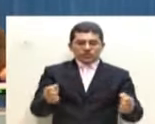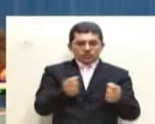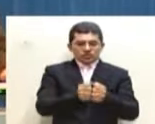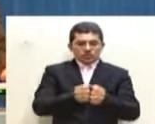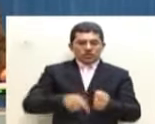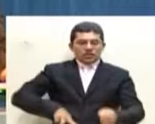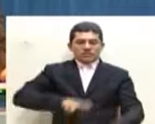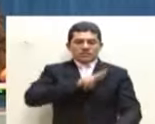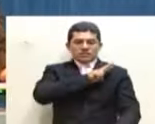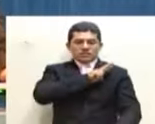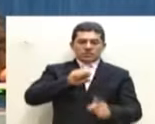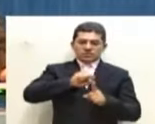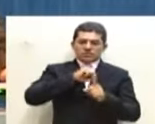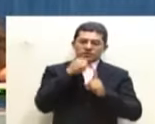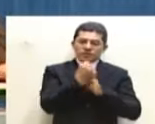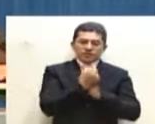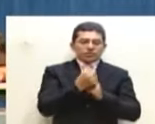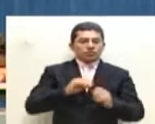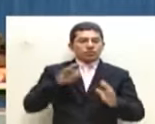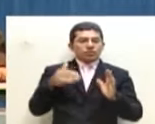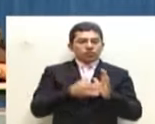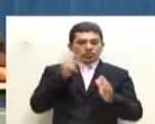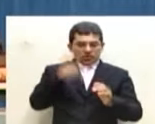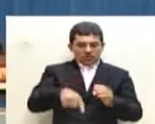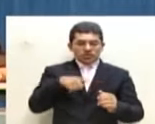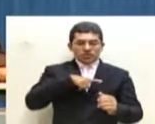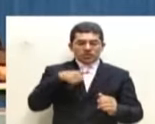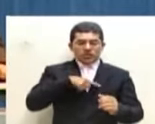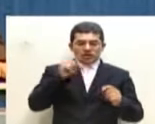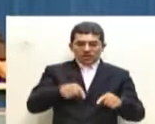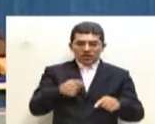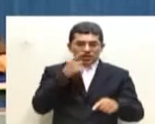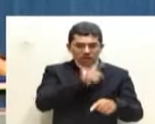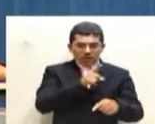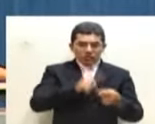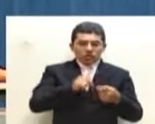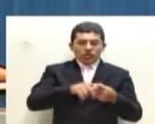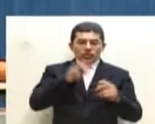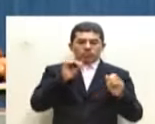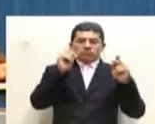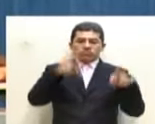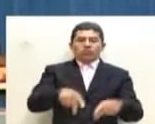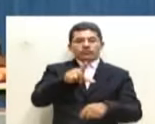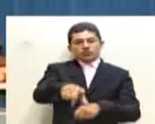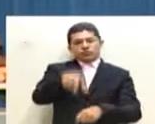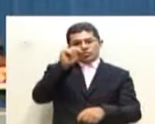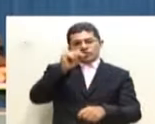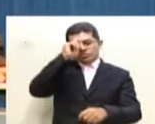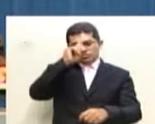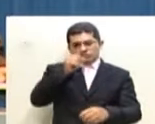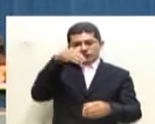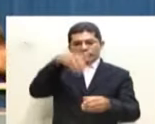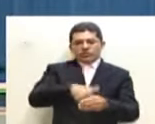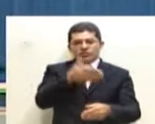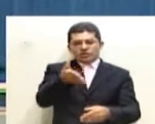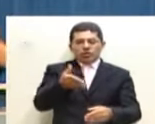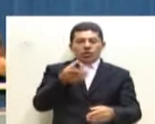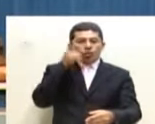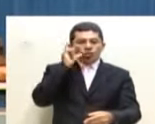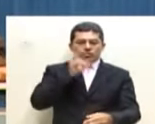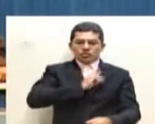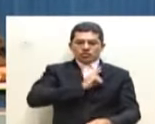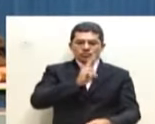sociedade, porque todos aqui estão legitimados pelo povo. Eu ontem, deputada Conceição, respondi a uma entrevista que está